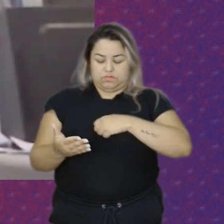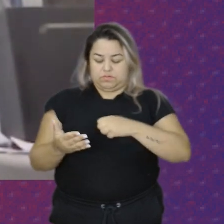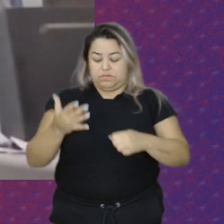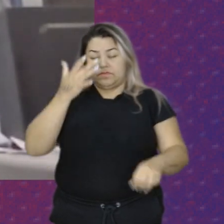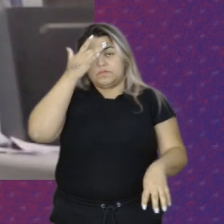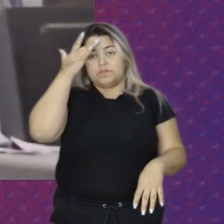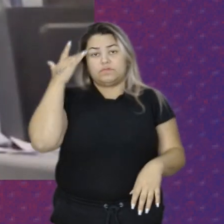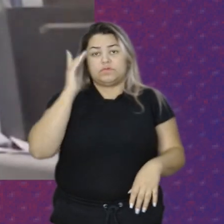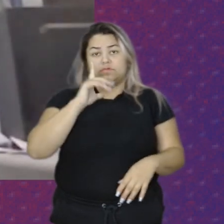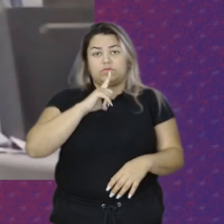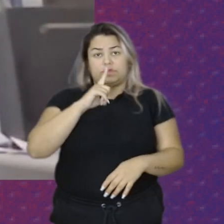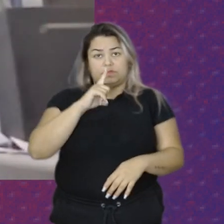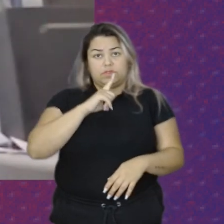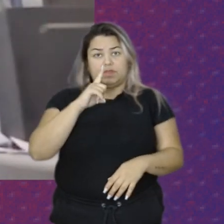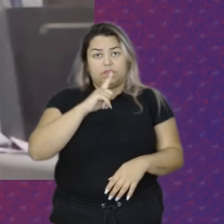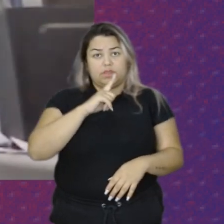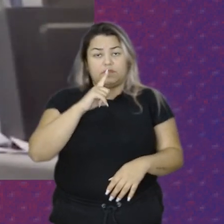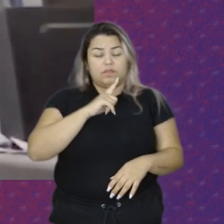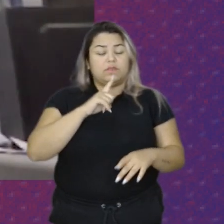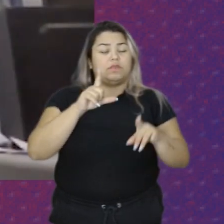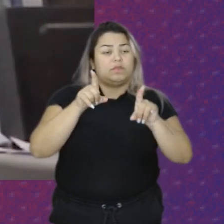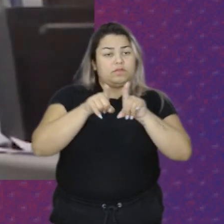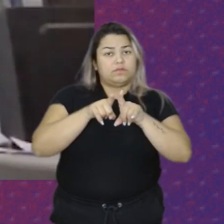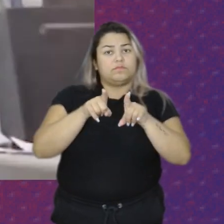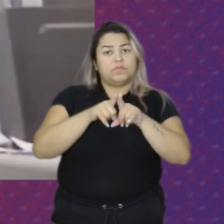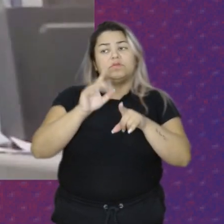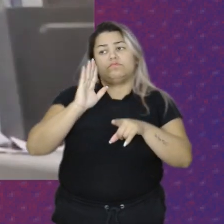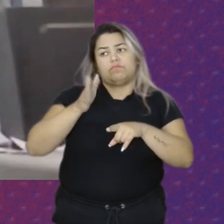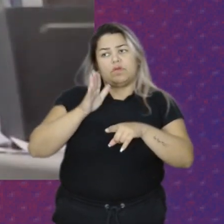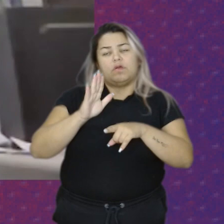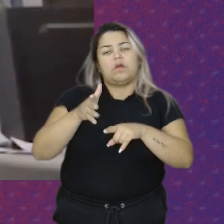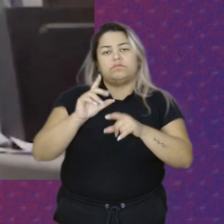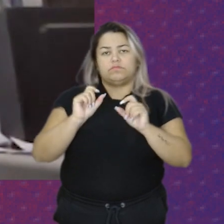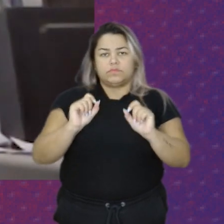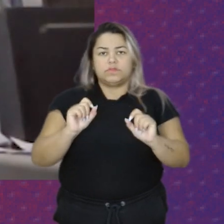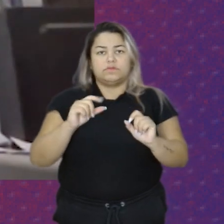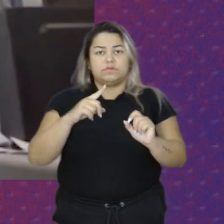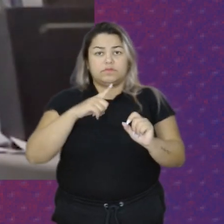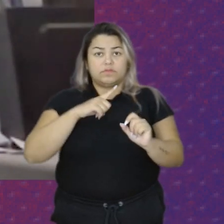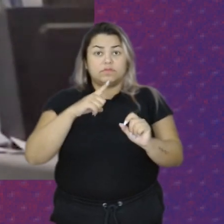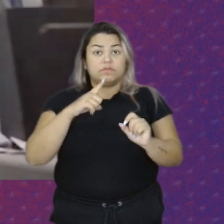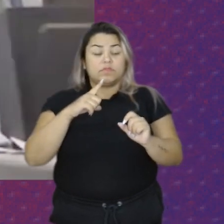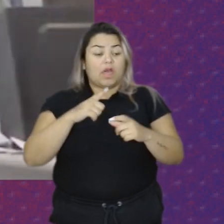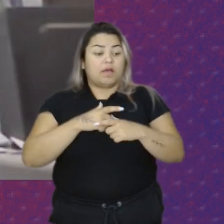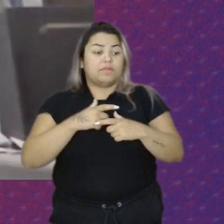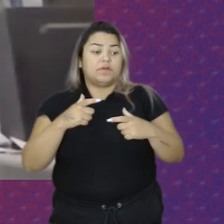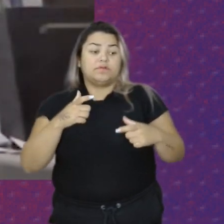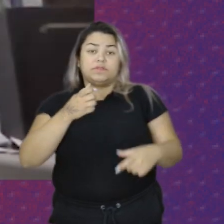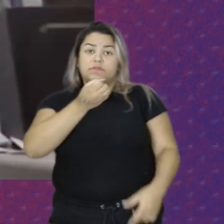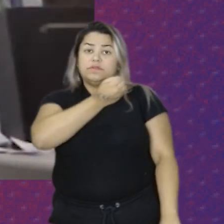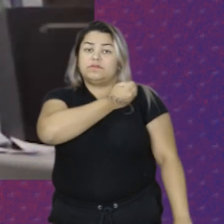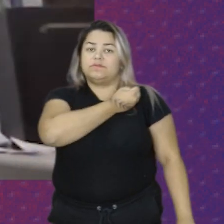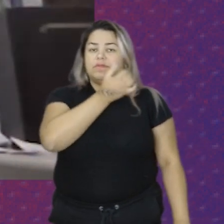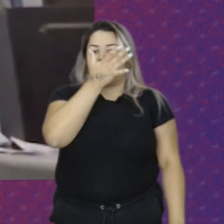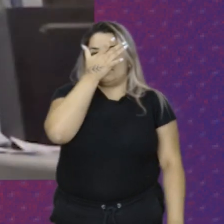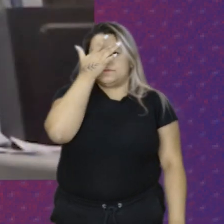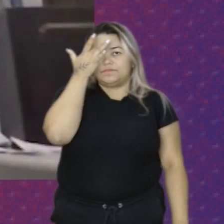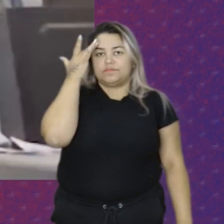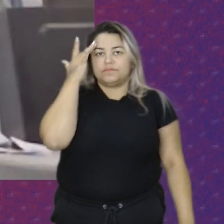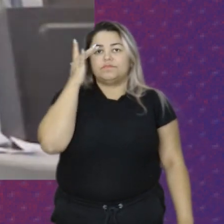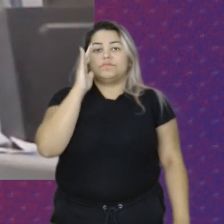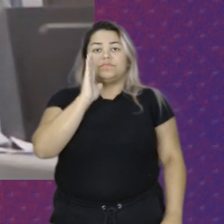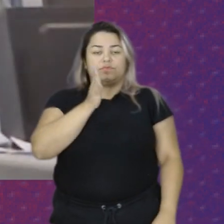pessoas já têm, as suas próprias casas. Na nossa comunidade, por exemplo, a maioria das pessoas já tem internet em